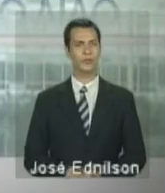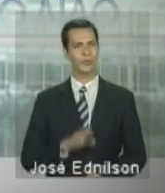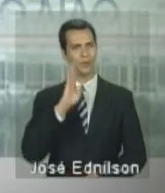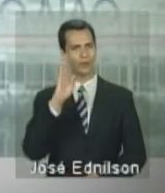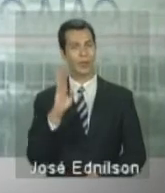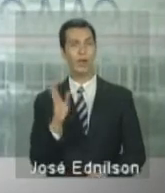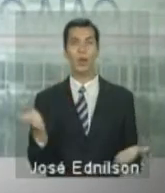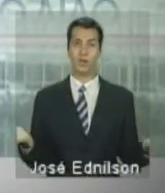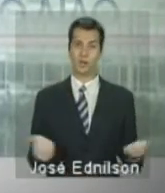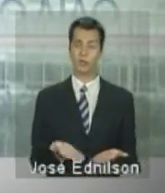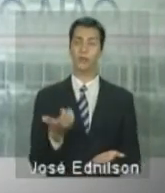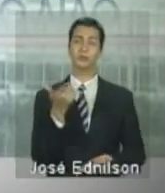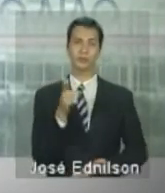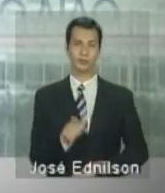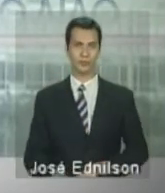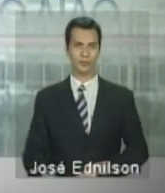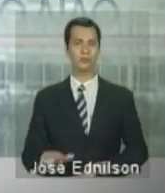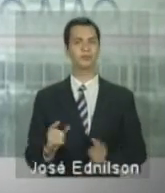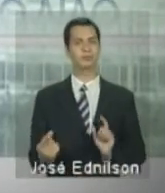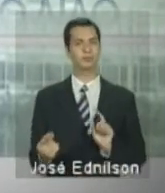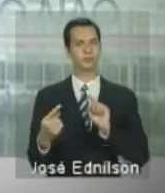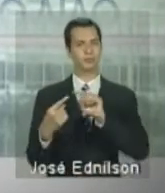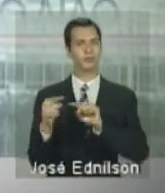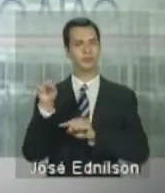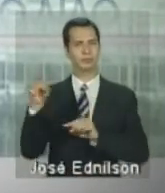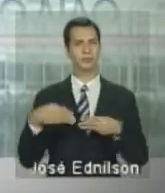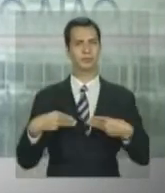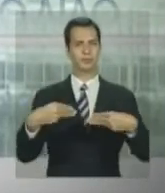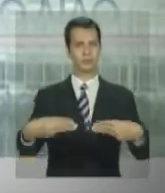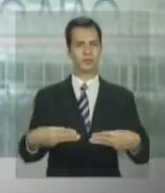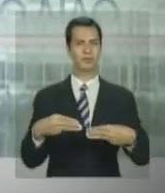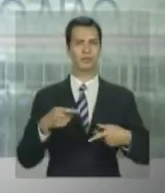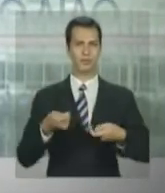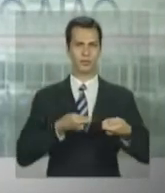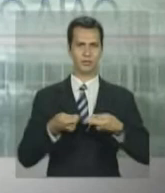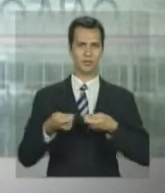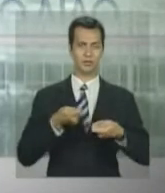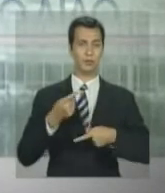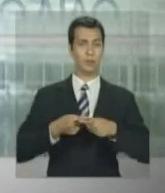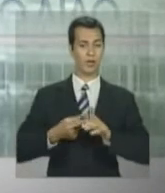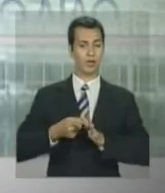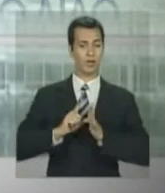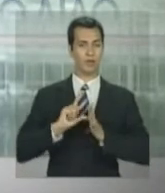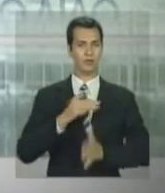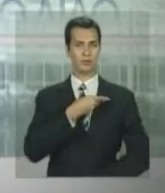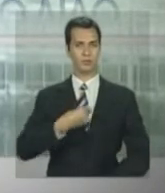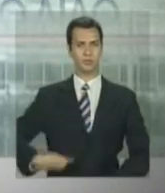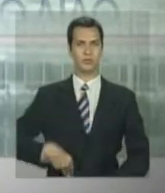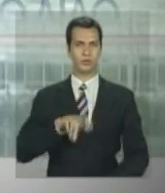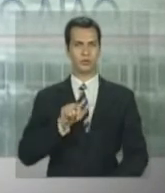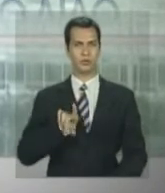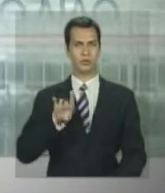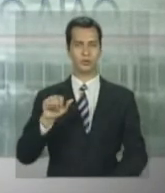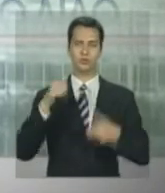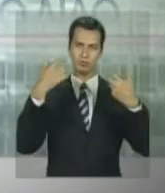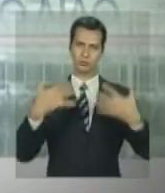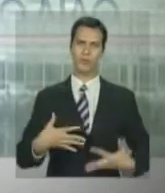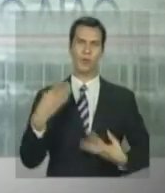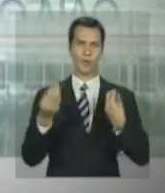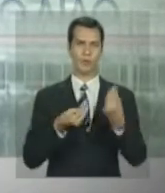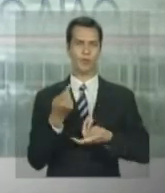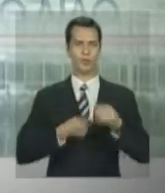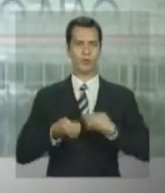Olá, agora sim, vamos mais uma vez ao Ministério da Fazenda, onde agora há pouco o ministro Guido Mantega comentou o desempenho da economia do